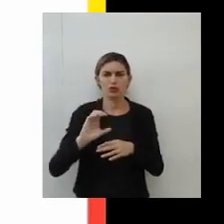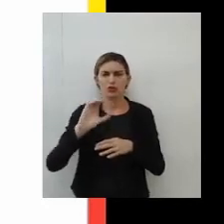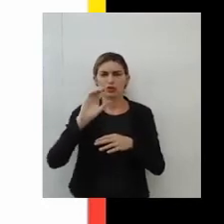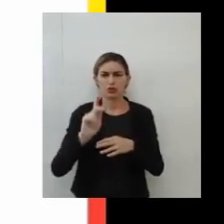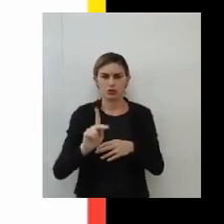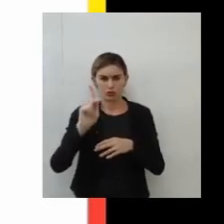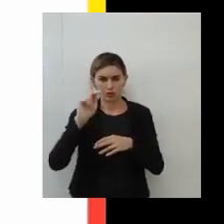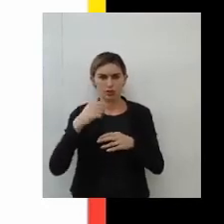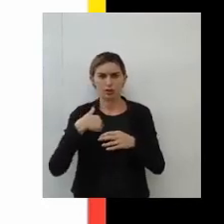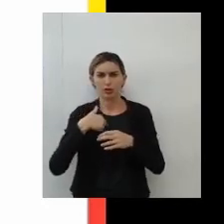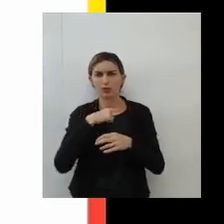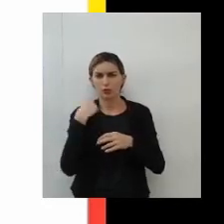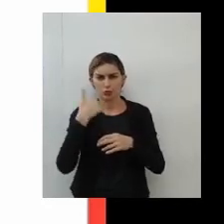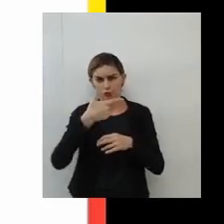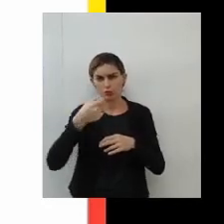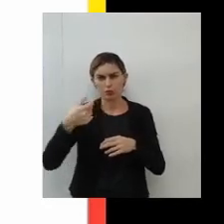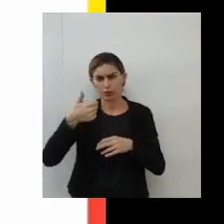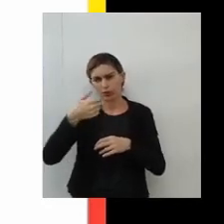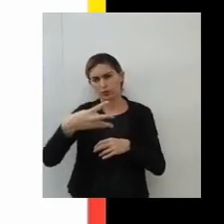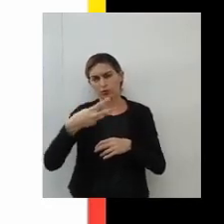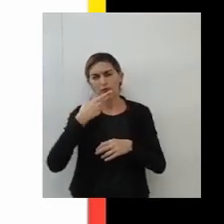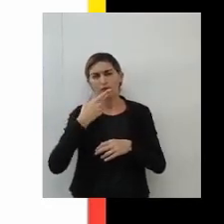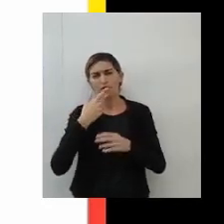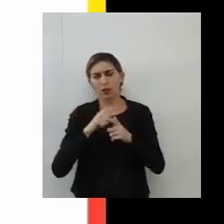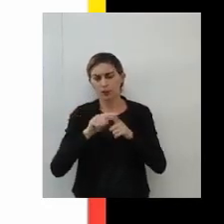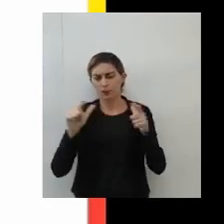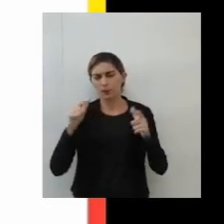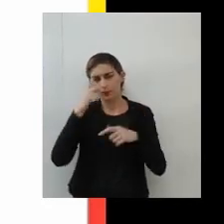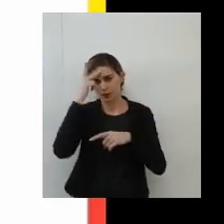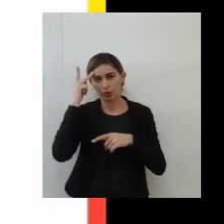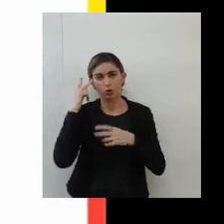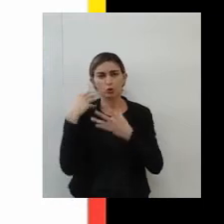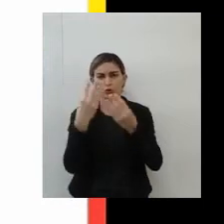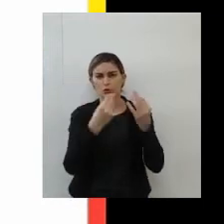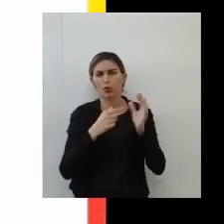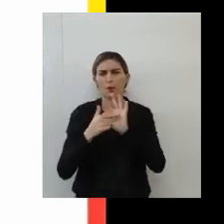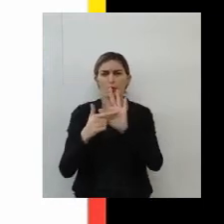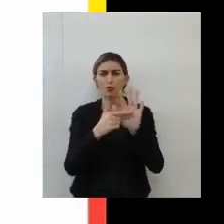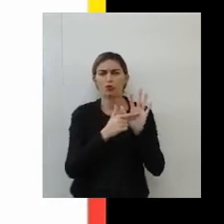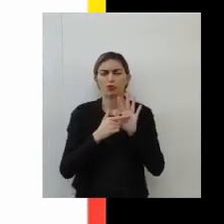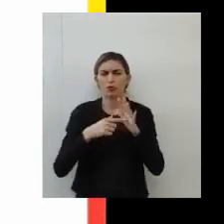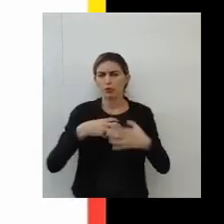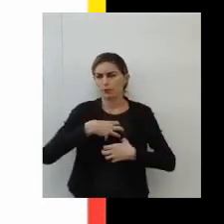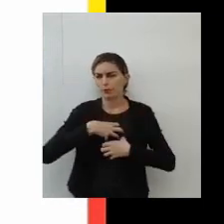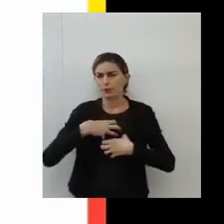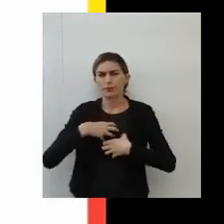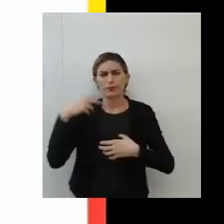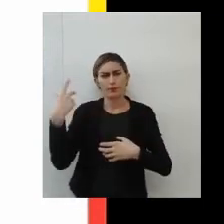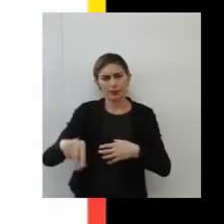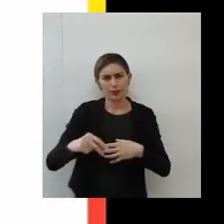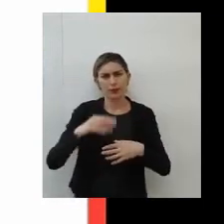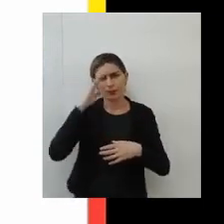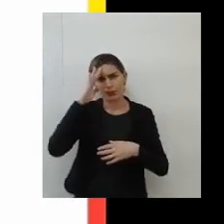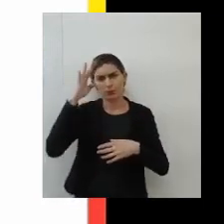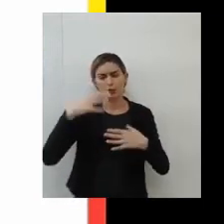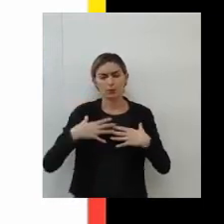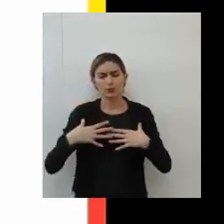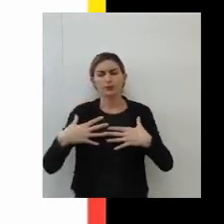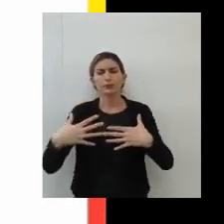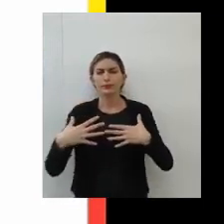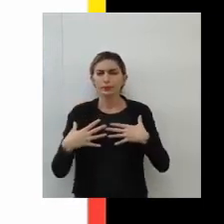falecido em 2014, fala que muitas das pessoas que demonstravam sintomas da peste, principalmente a